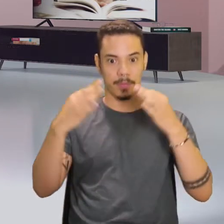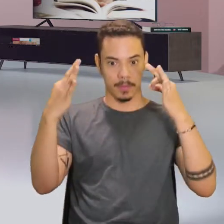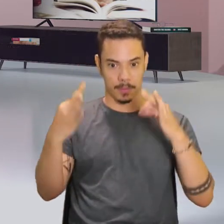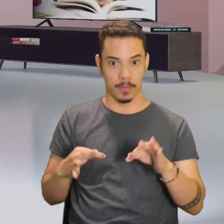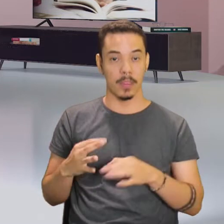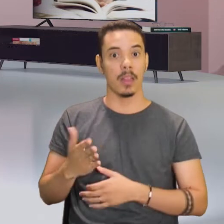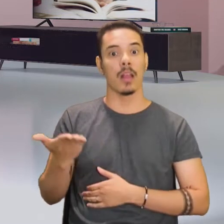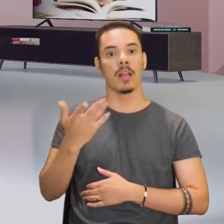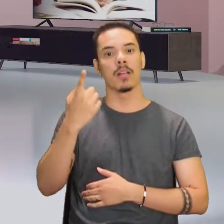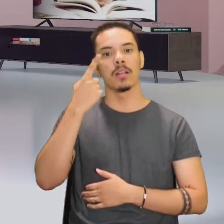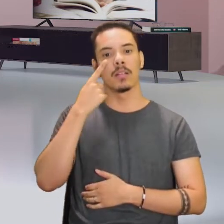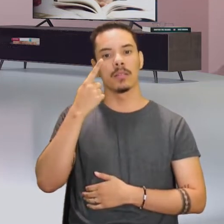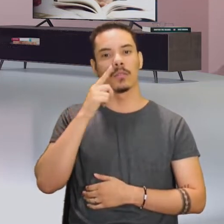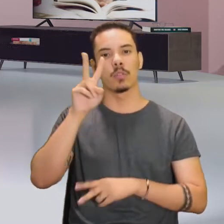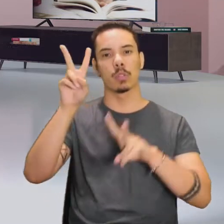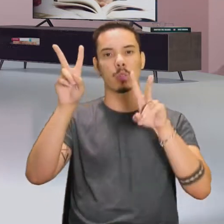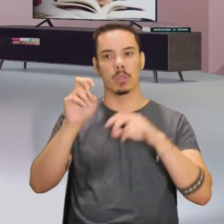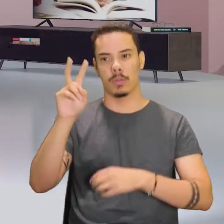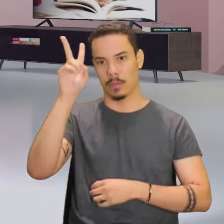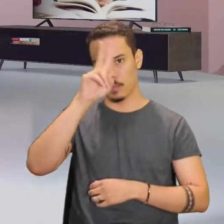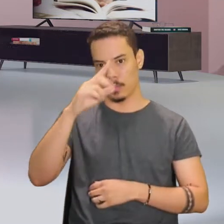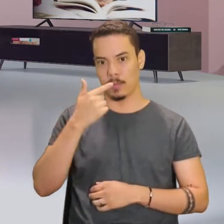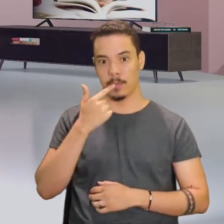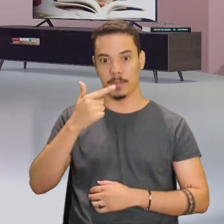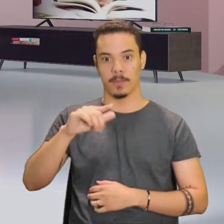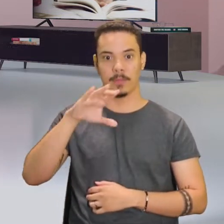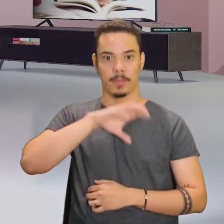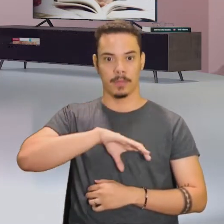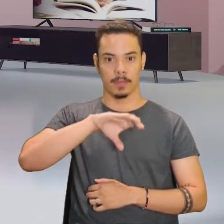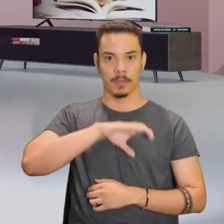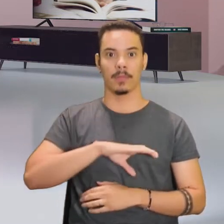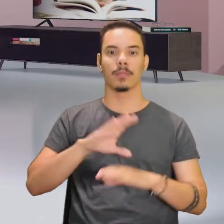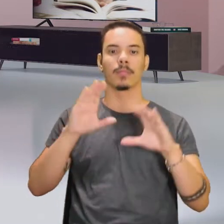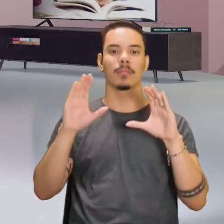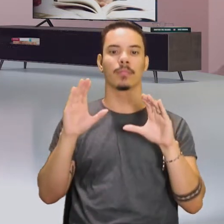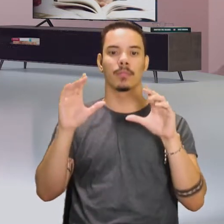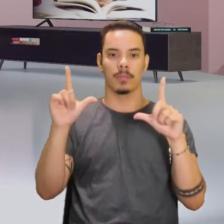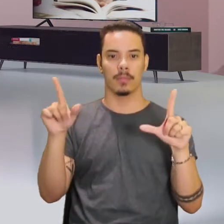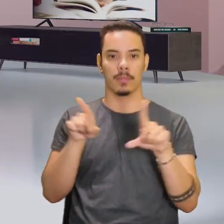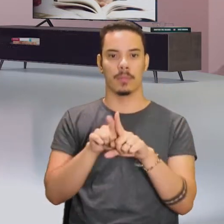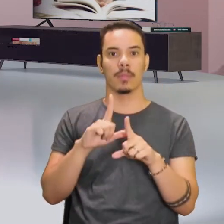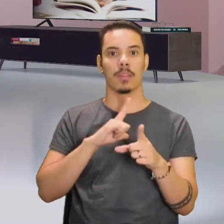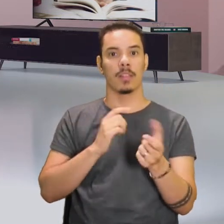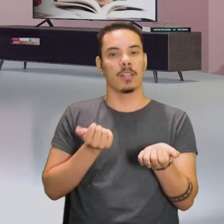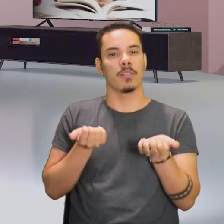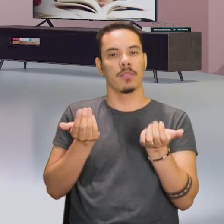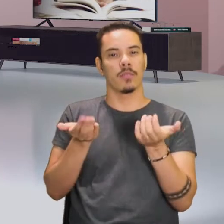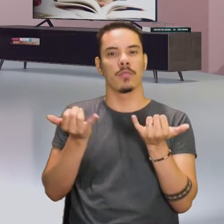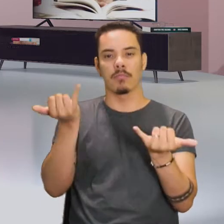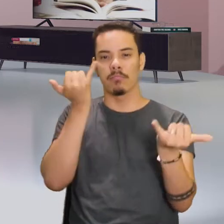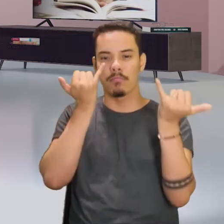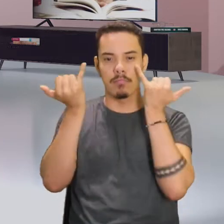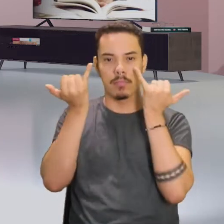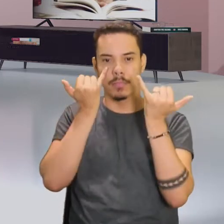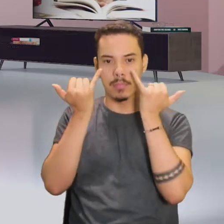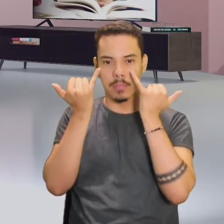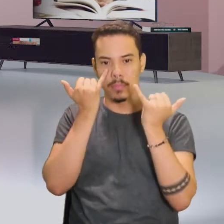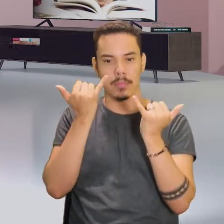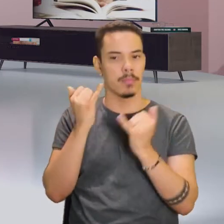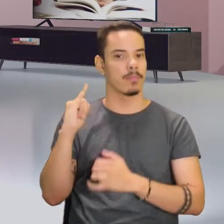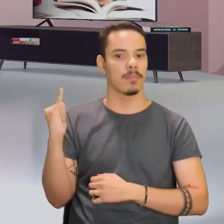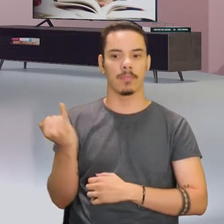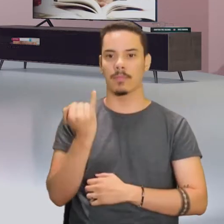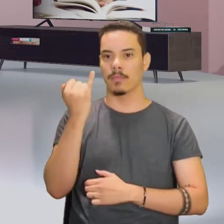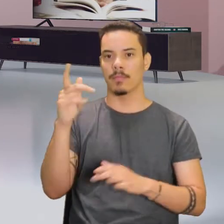aí um pouquinho sobre a história da língua portuguesa. E é claro, teremos informações riquíssimas trazidas aqui